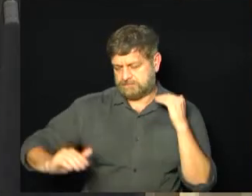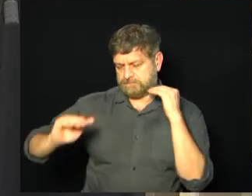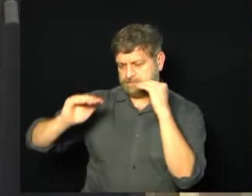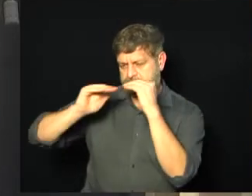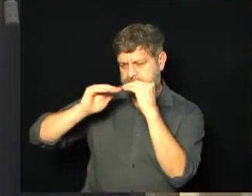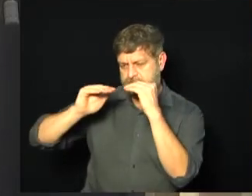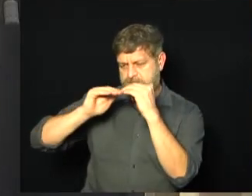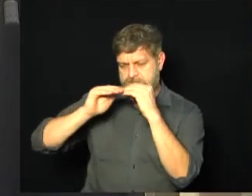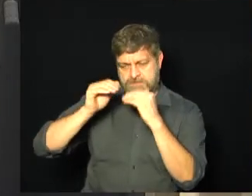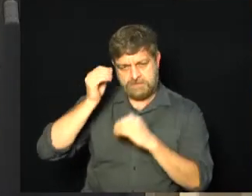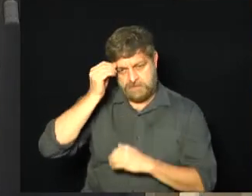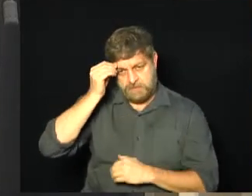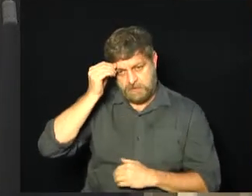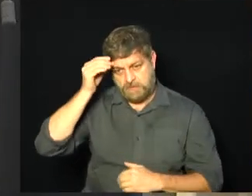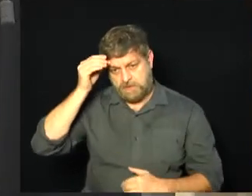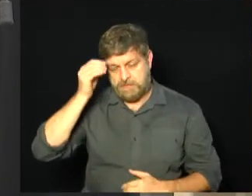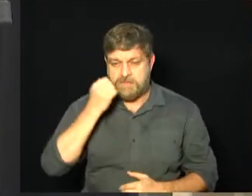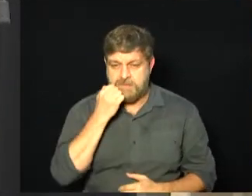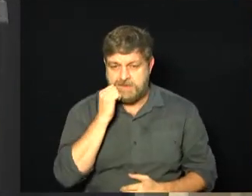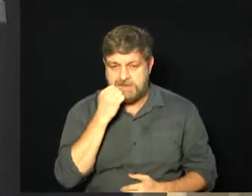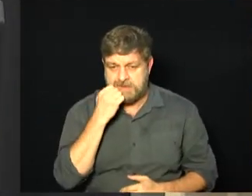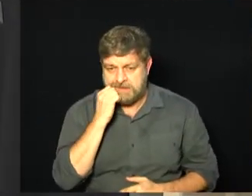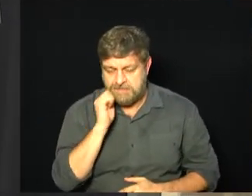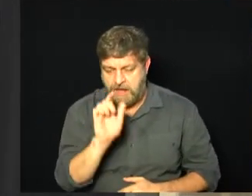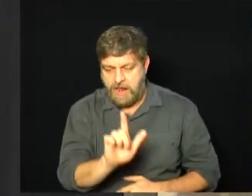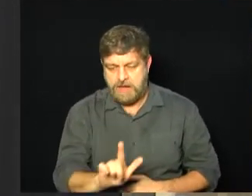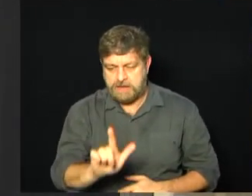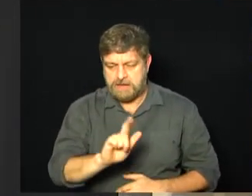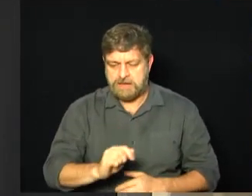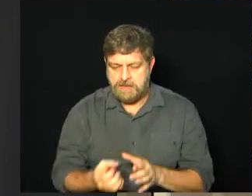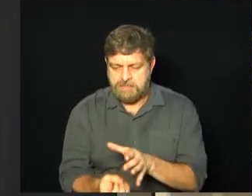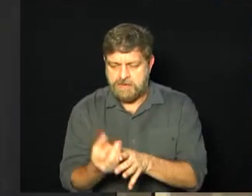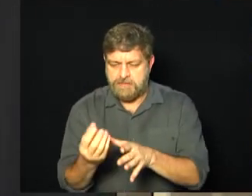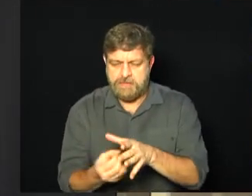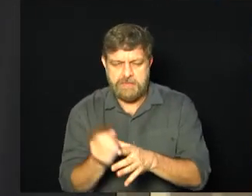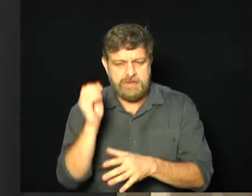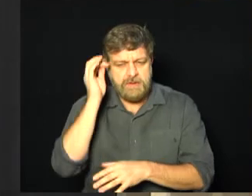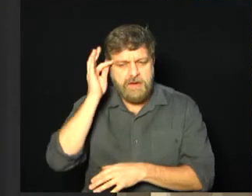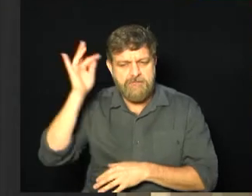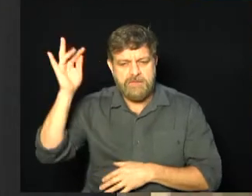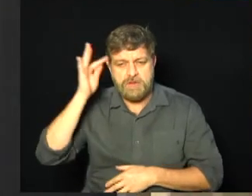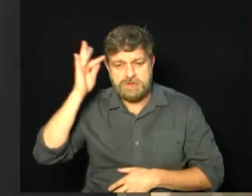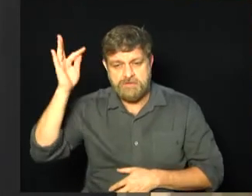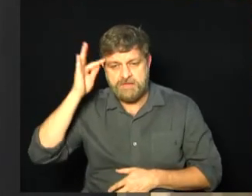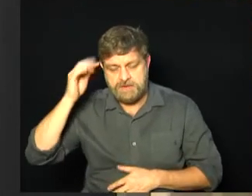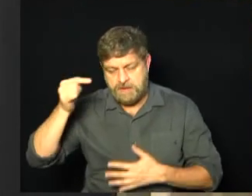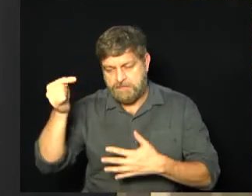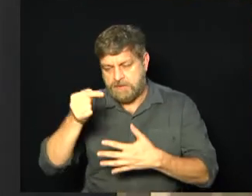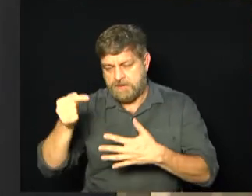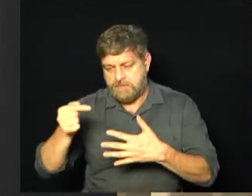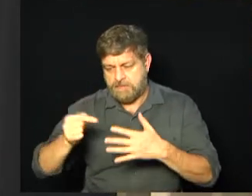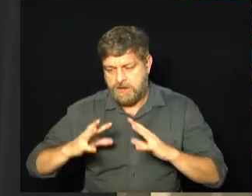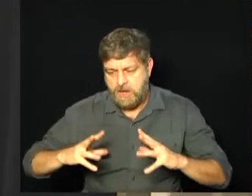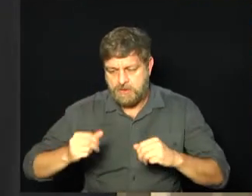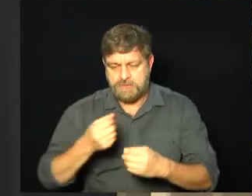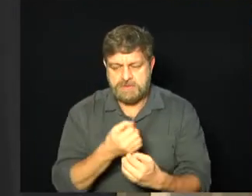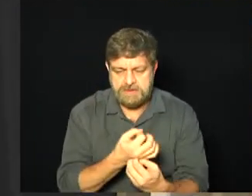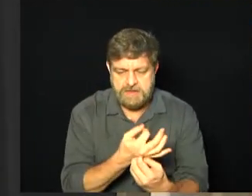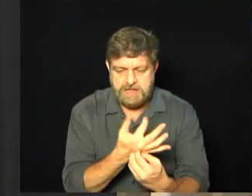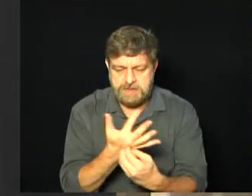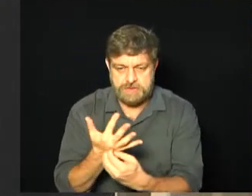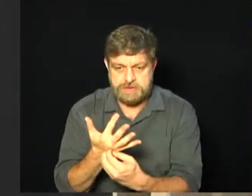o conhecimento científico, a produção literária, filosófica e todas as